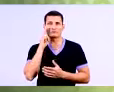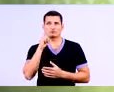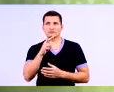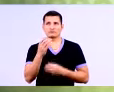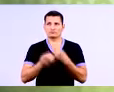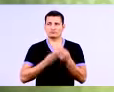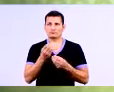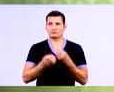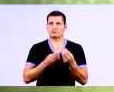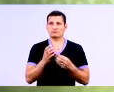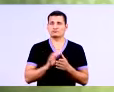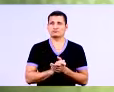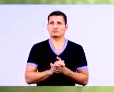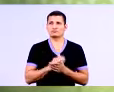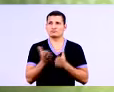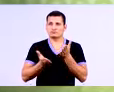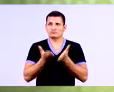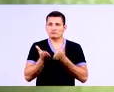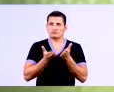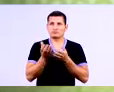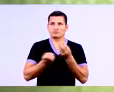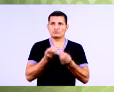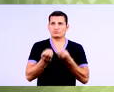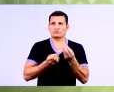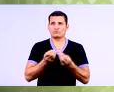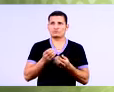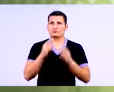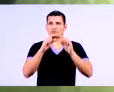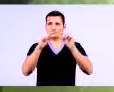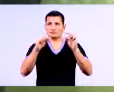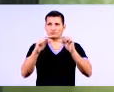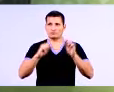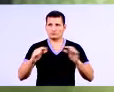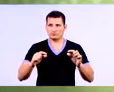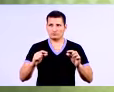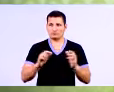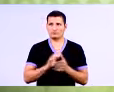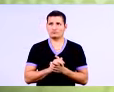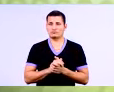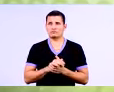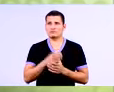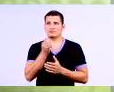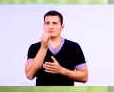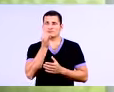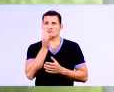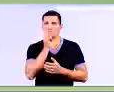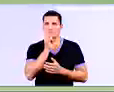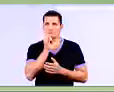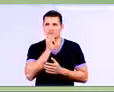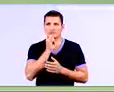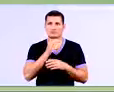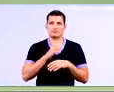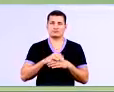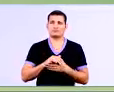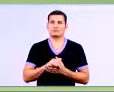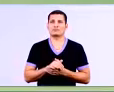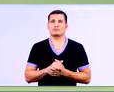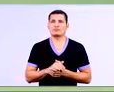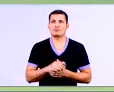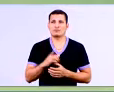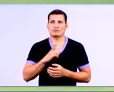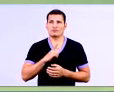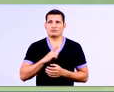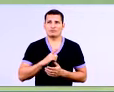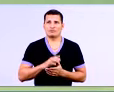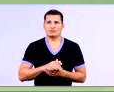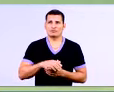seria a tratativa disso pelo formulário. Para nós exemplificarmos, aqui na tela nós temos um